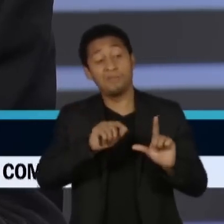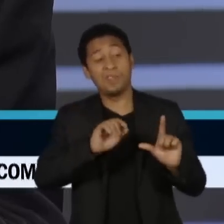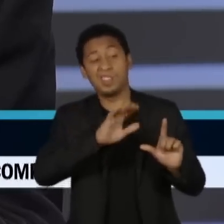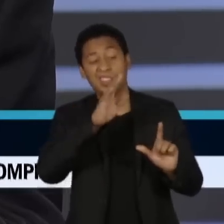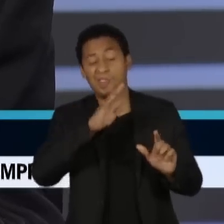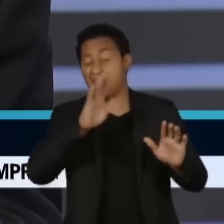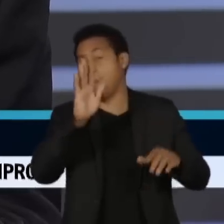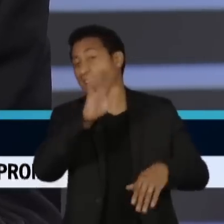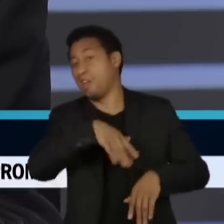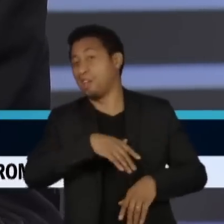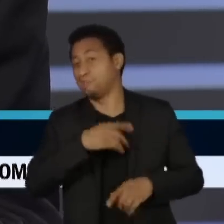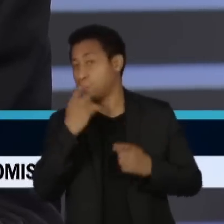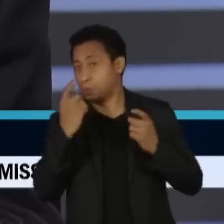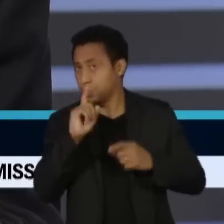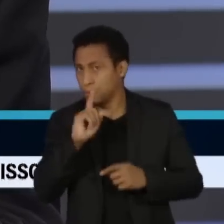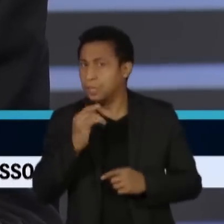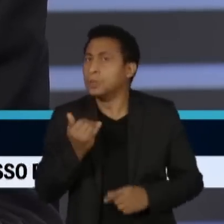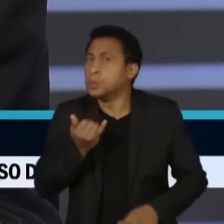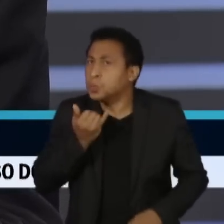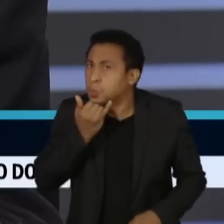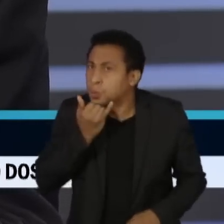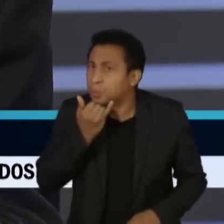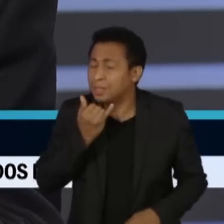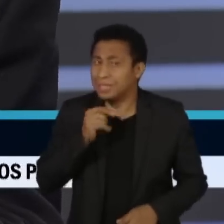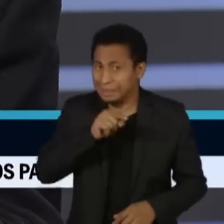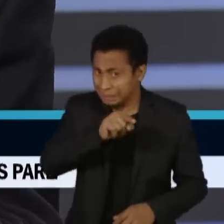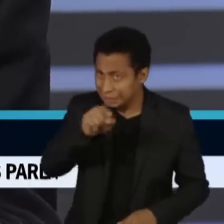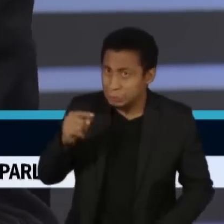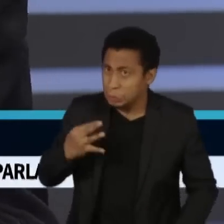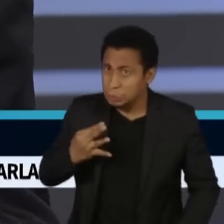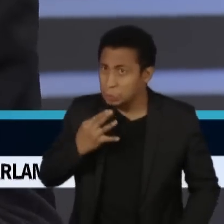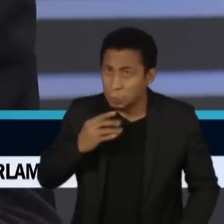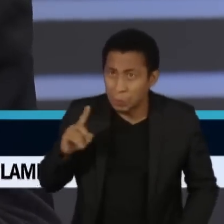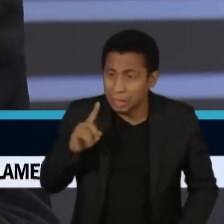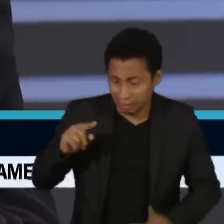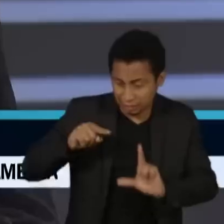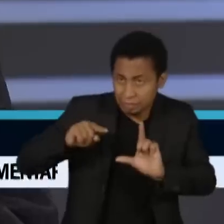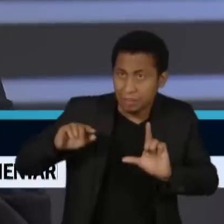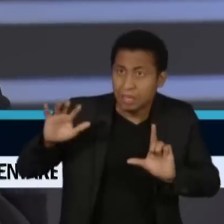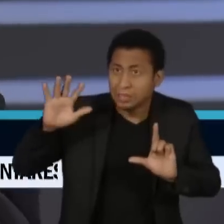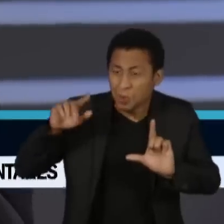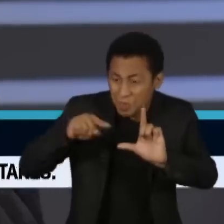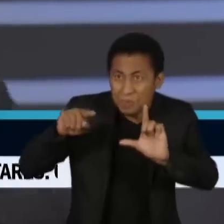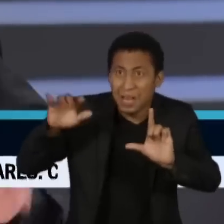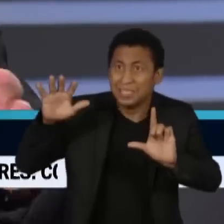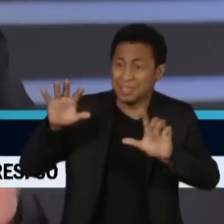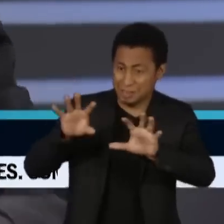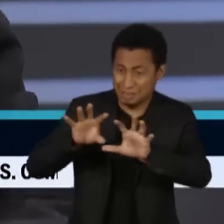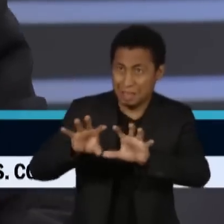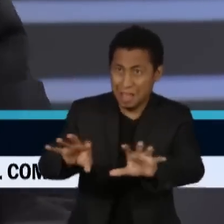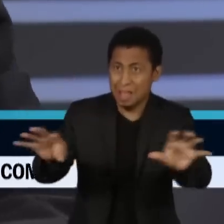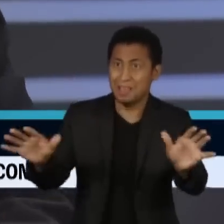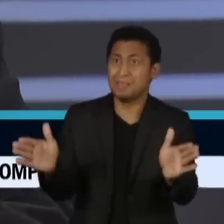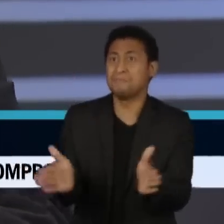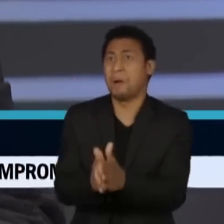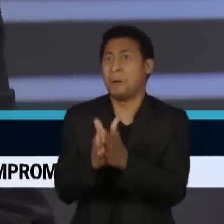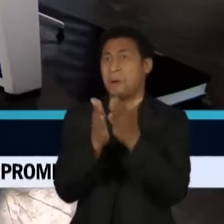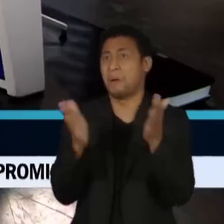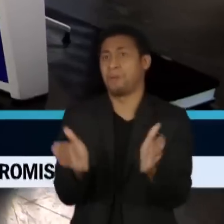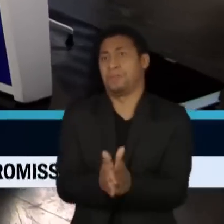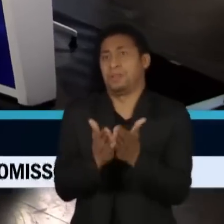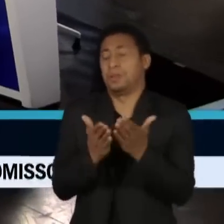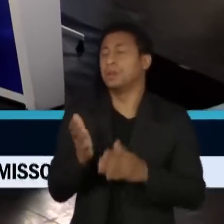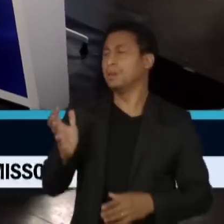viu que a inflação inflação é uma catástrofe e cai principalmente em cima dos Pobres ricos capa como sempre